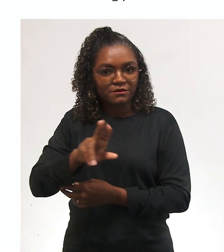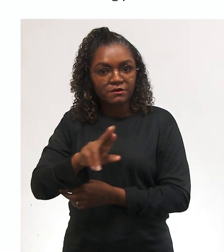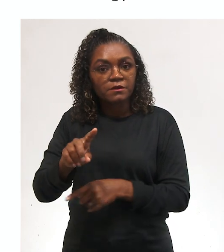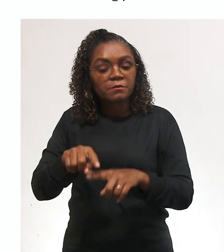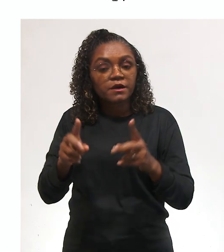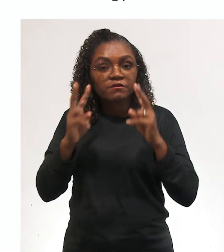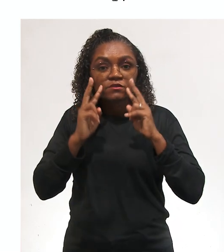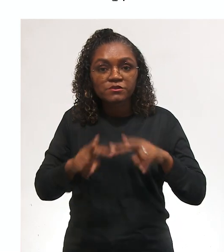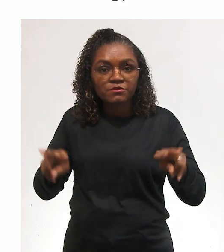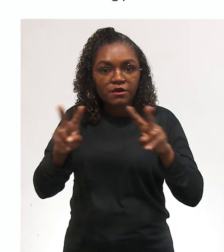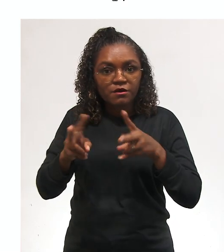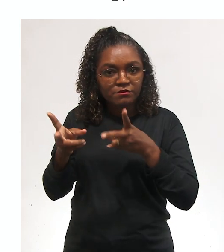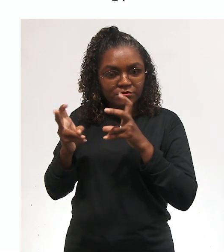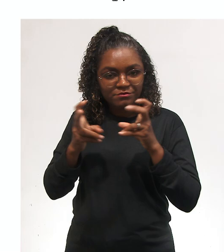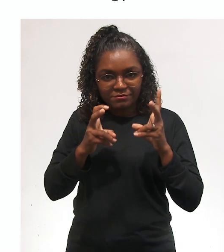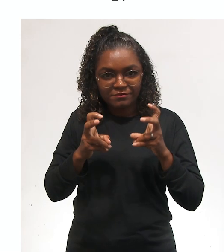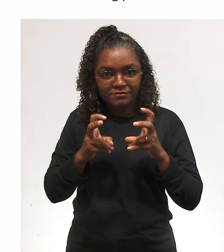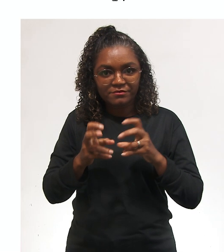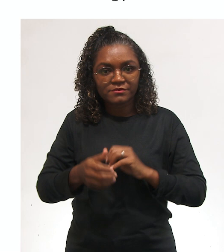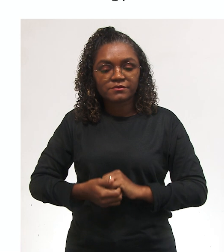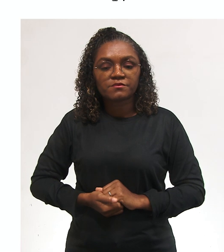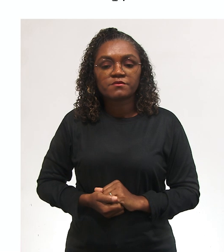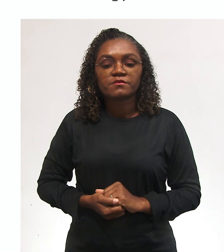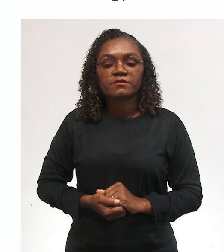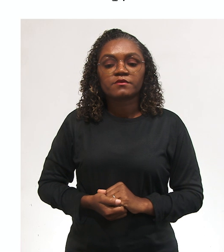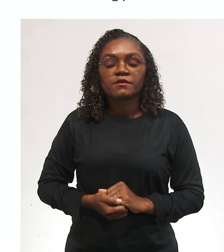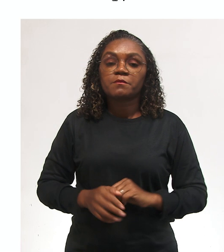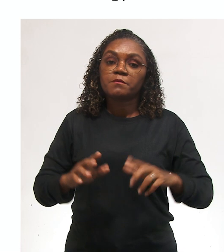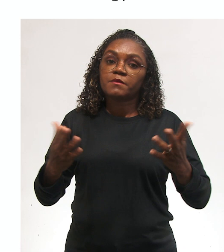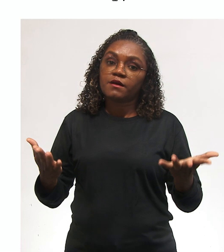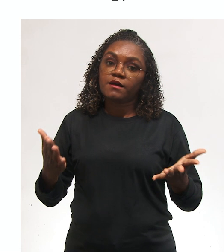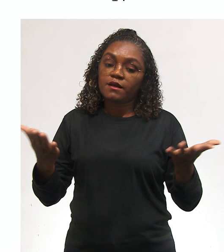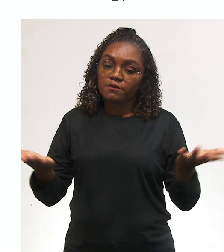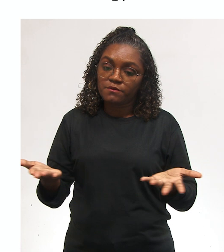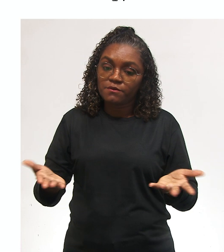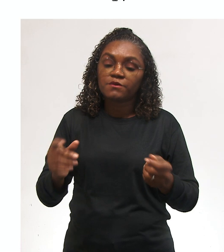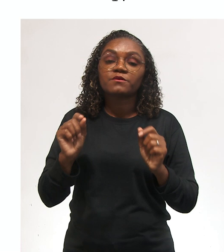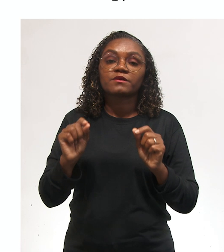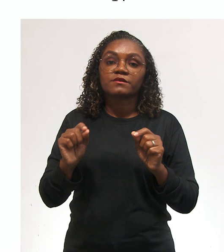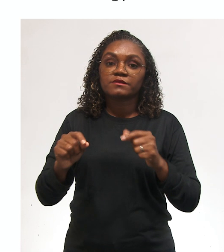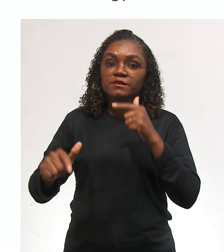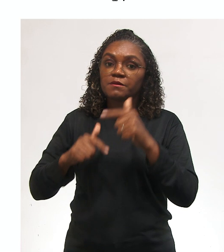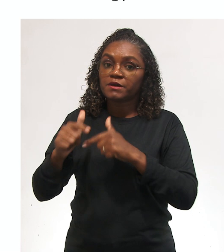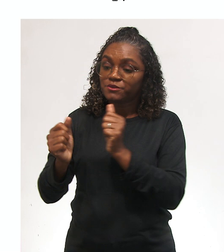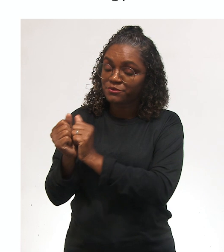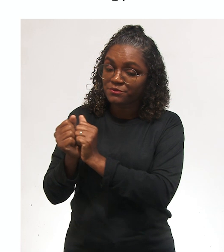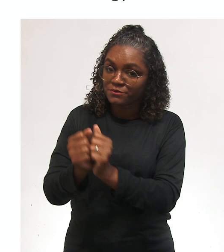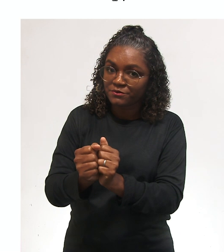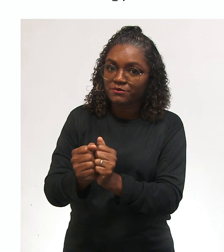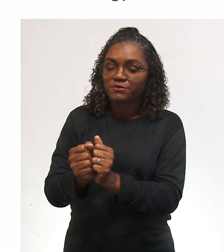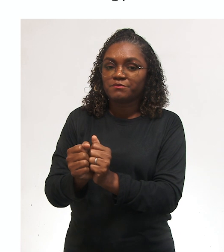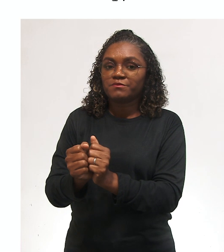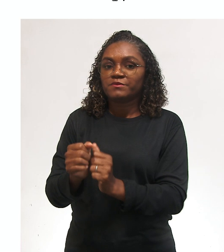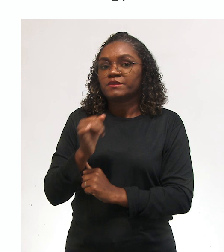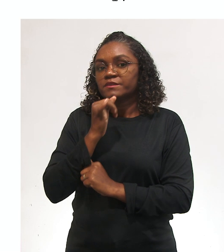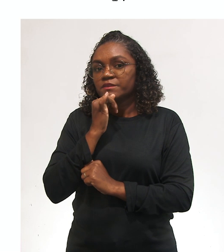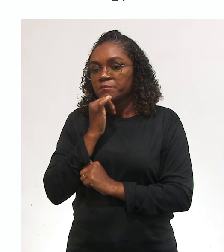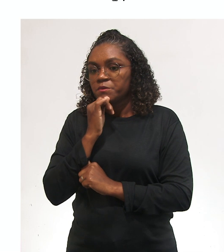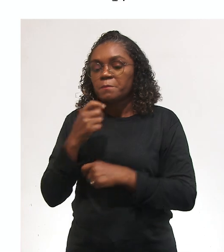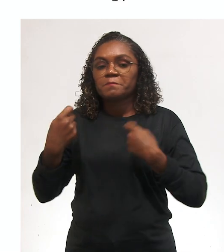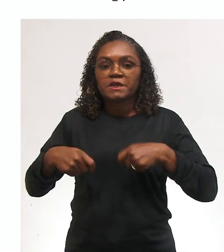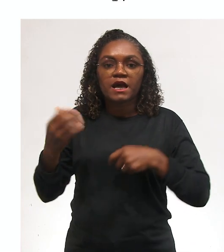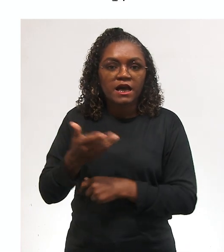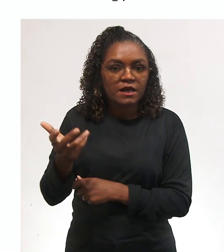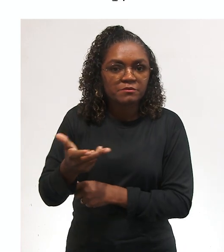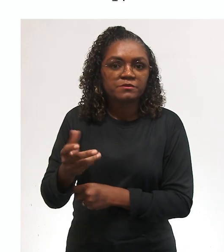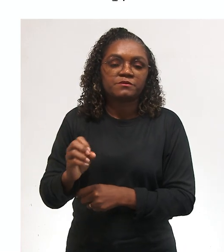isso que aconteceu, mas talvez seja um momento de se trabalhar exatamente junto com as pessoas, né? Essa